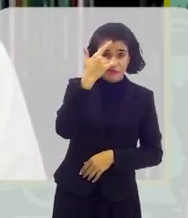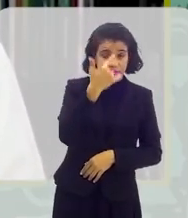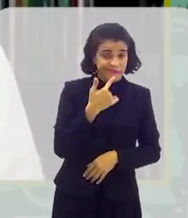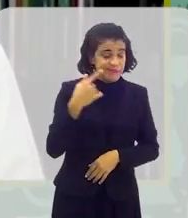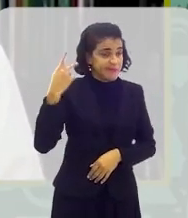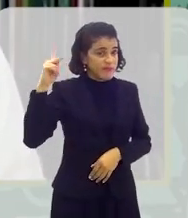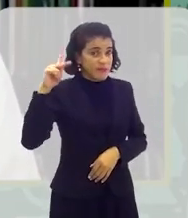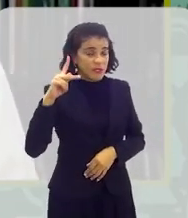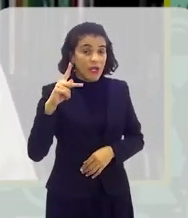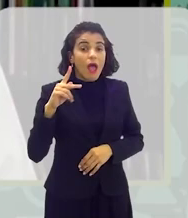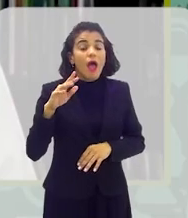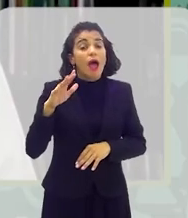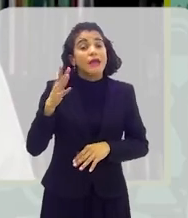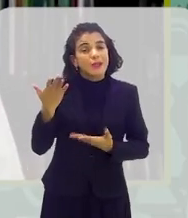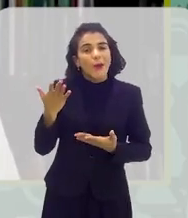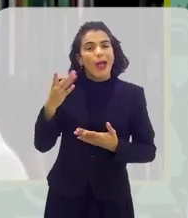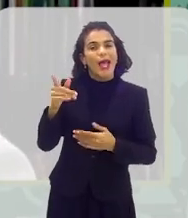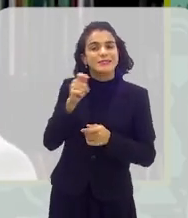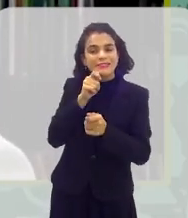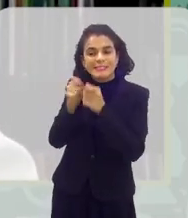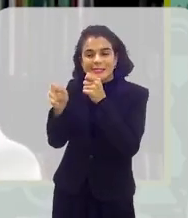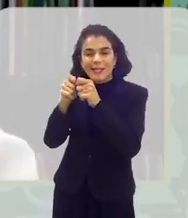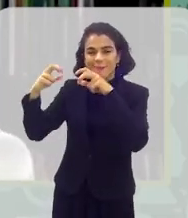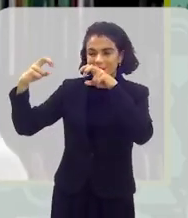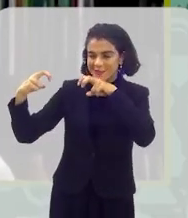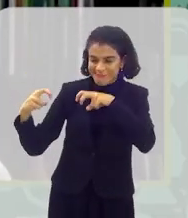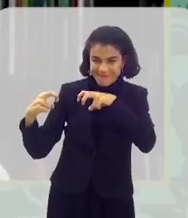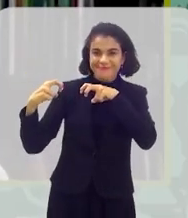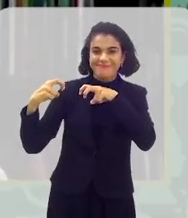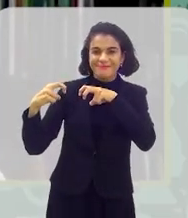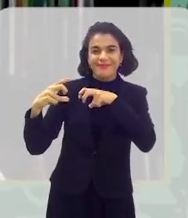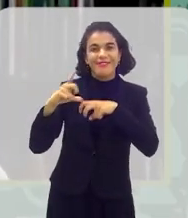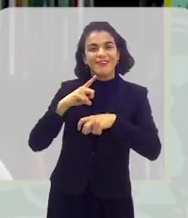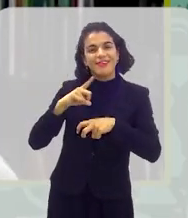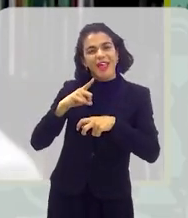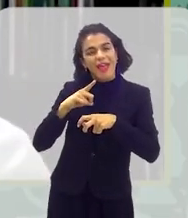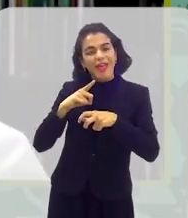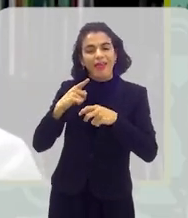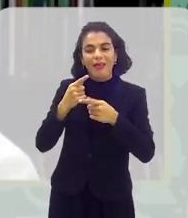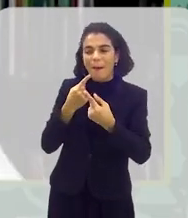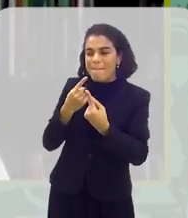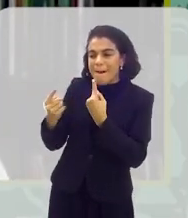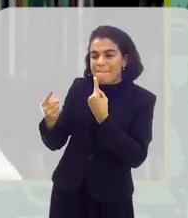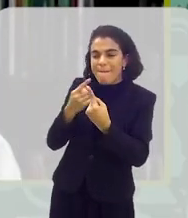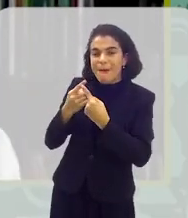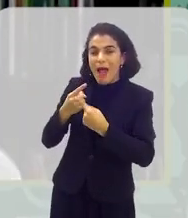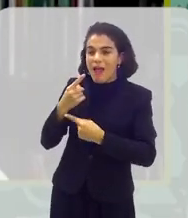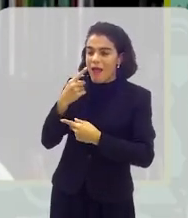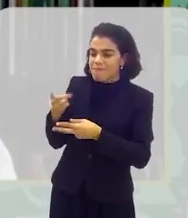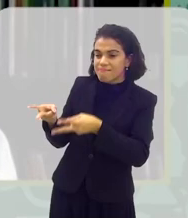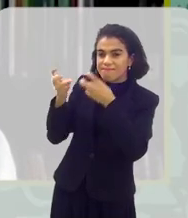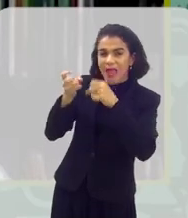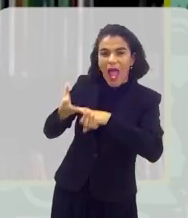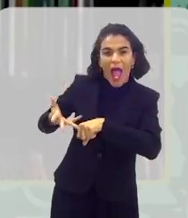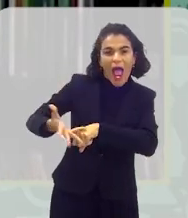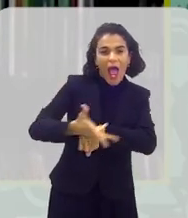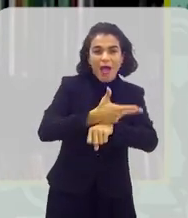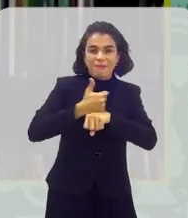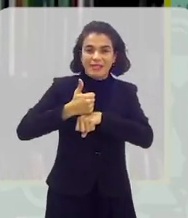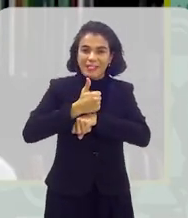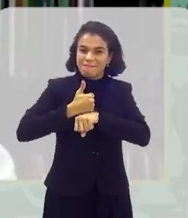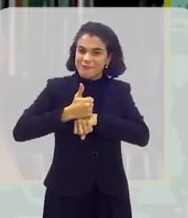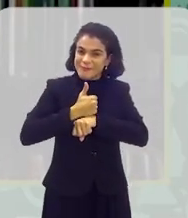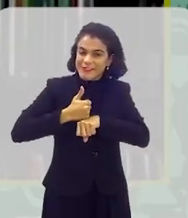com a cara daquela pessoa né então esse essa entrevista também ela tem todos os alinhamentos de rádios soft